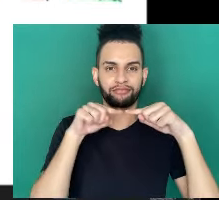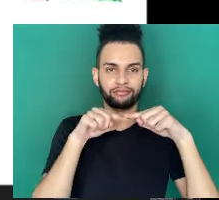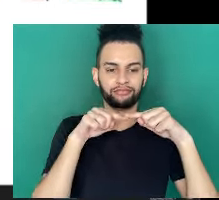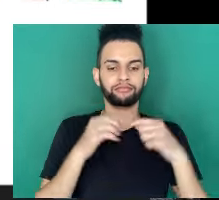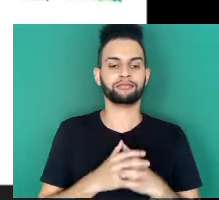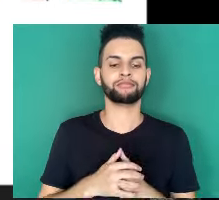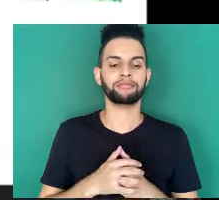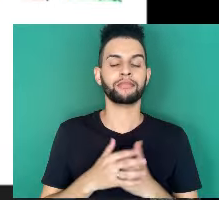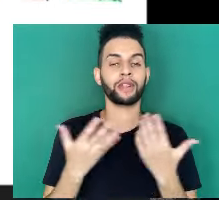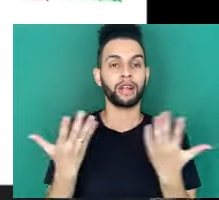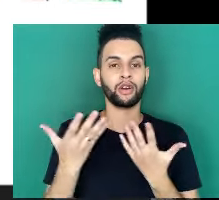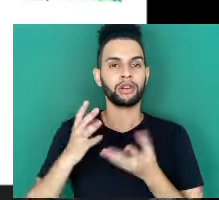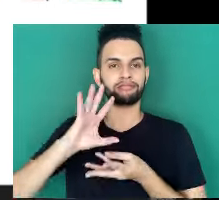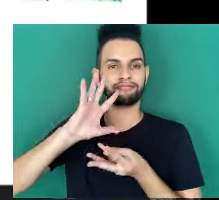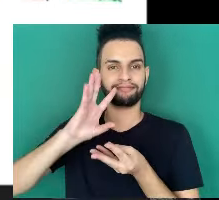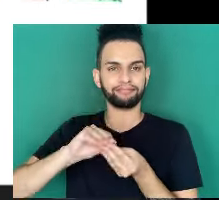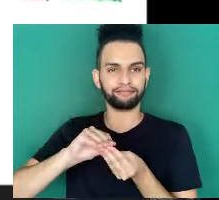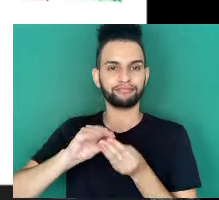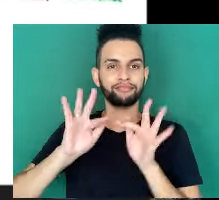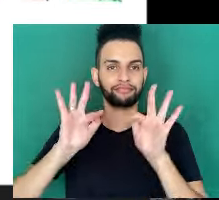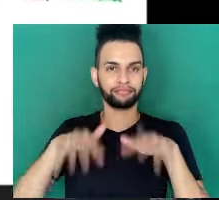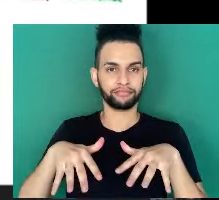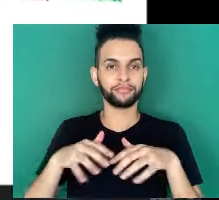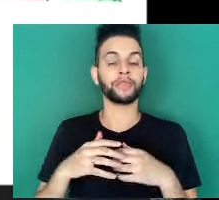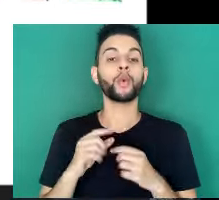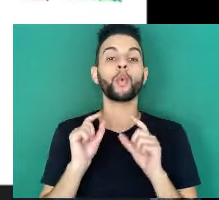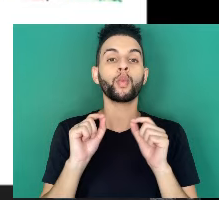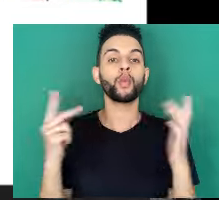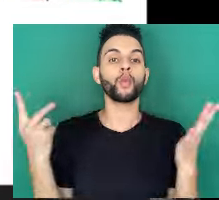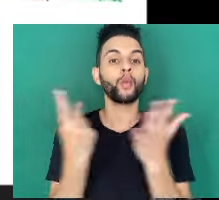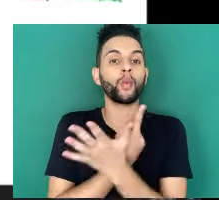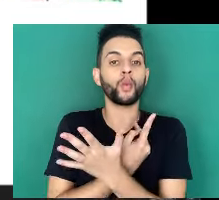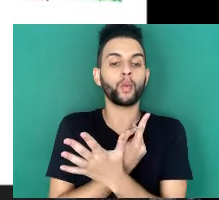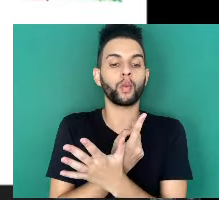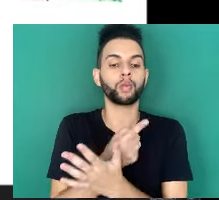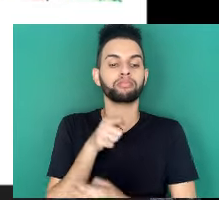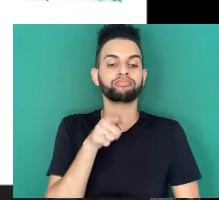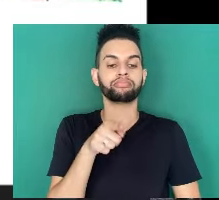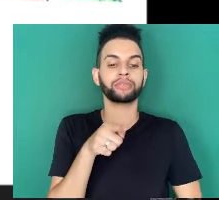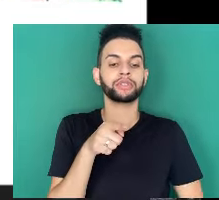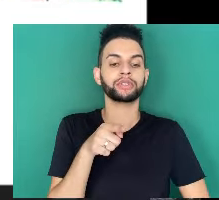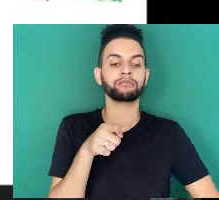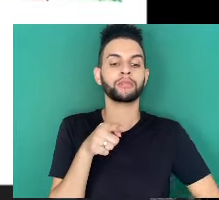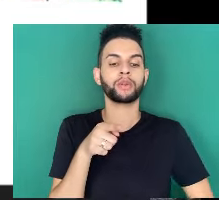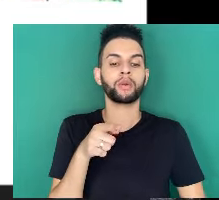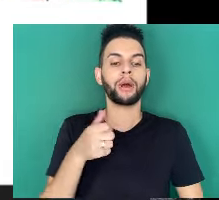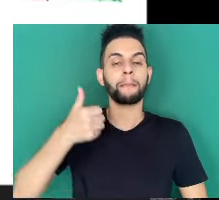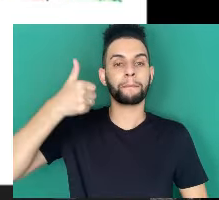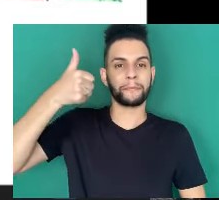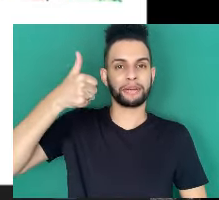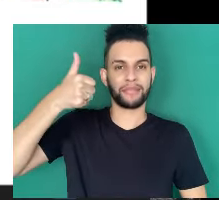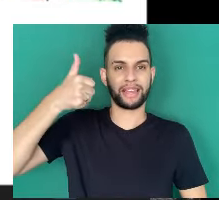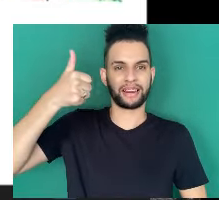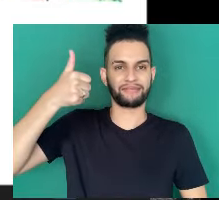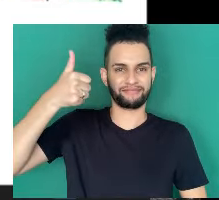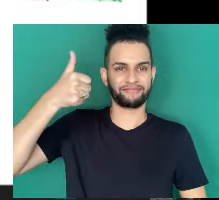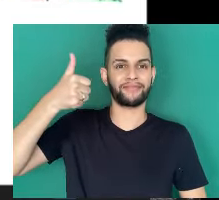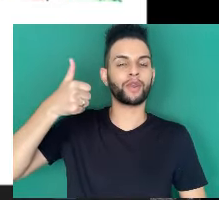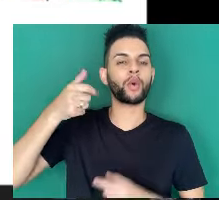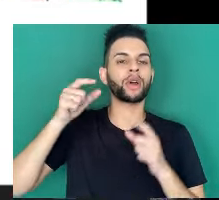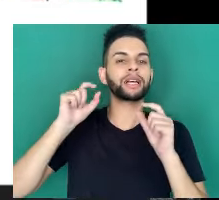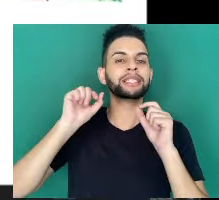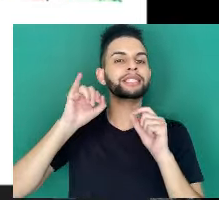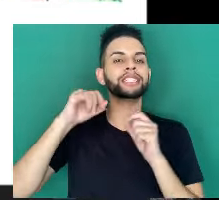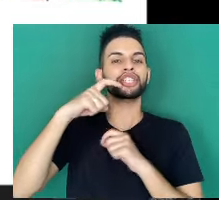Para concluir aqui, a gente vai analisar o que acontece com a primeira função quando o x diminui cada